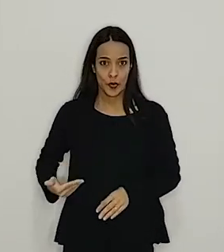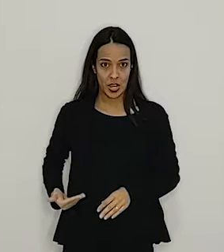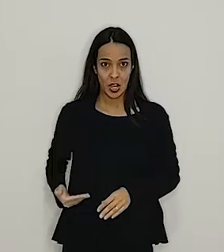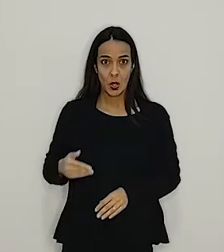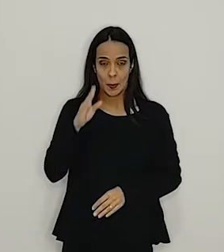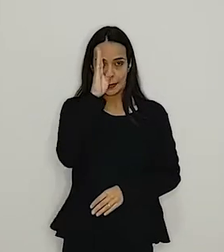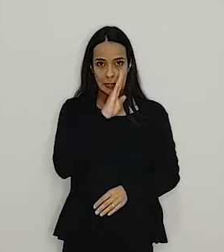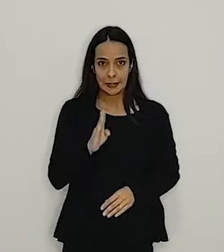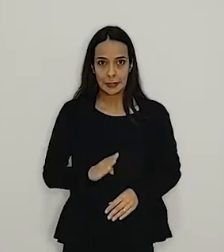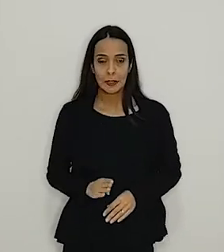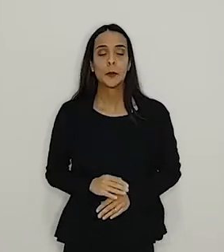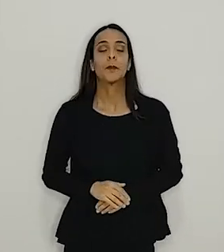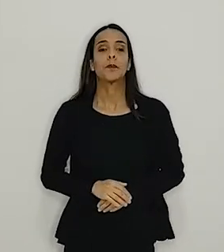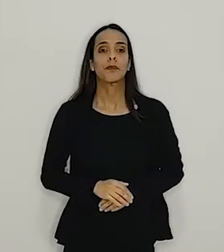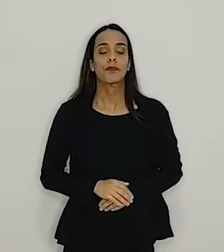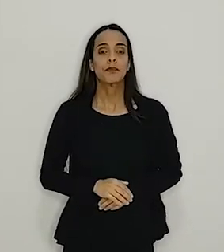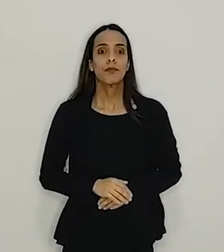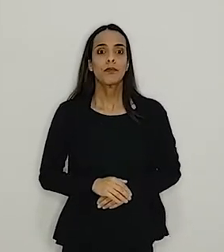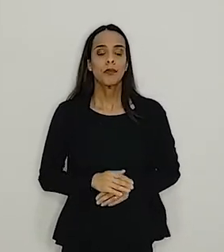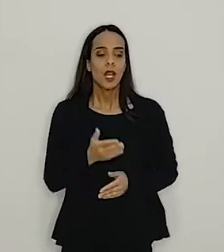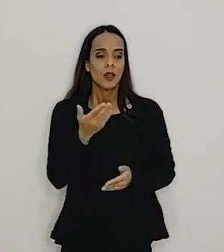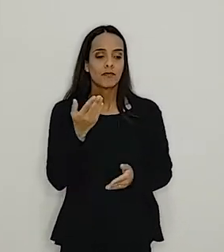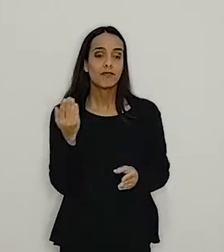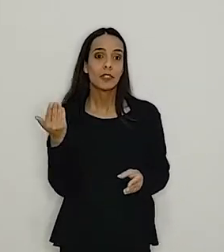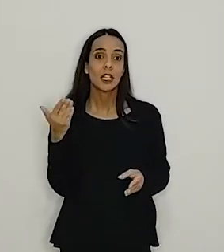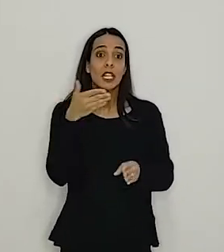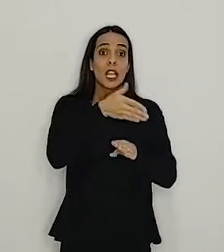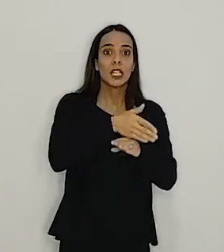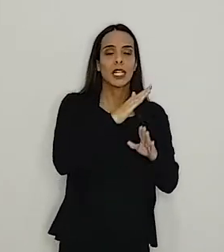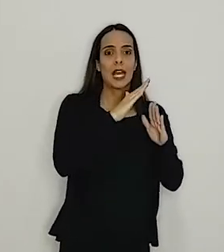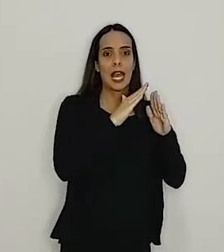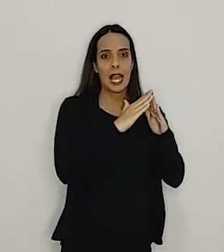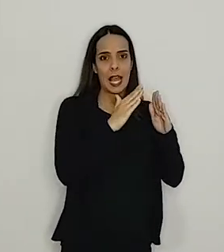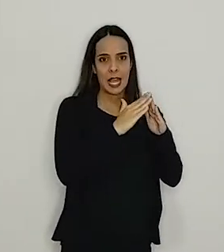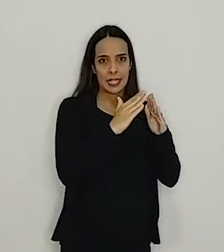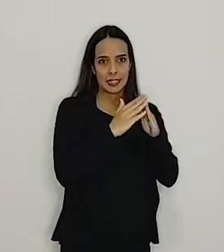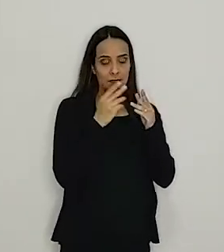do domicílio e na dinâmica familiar. E por conta disso,